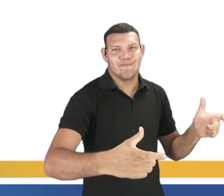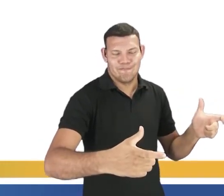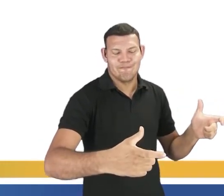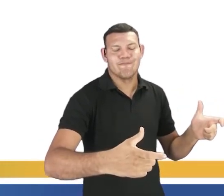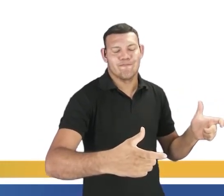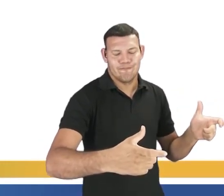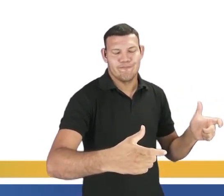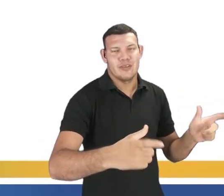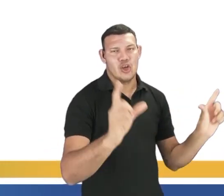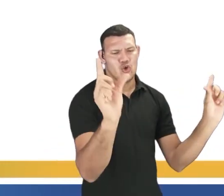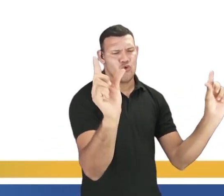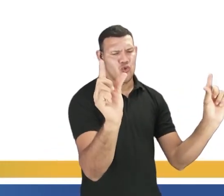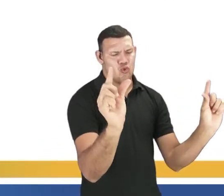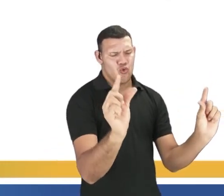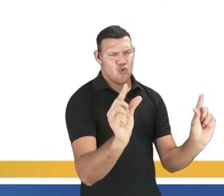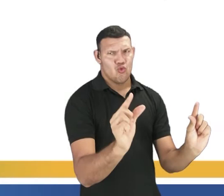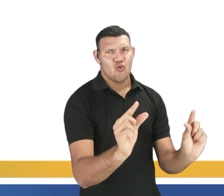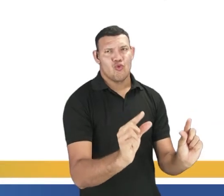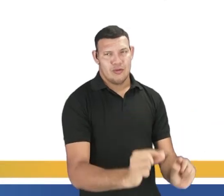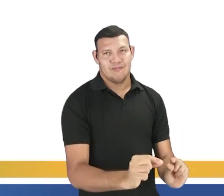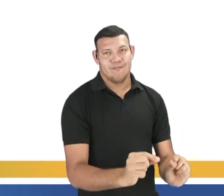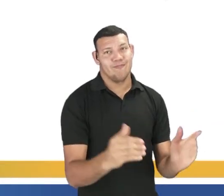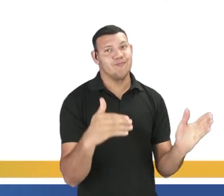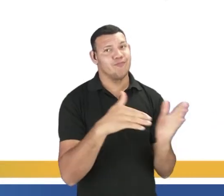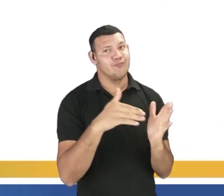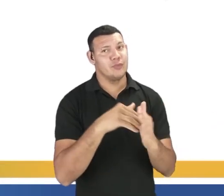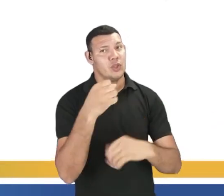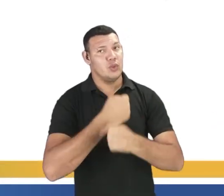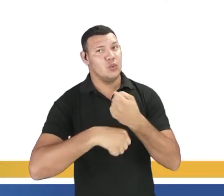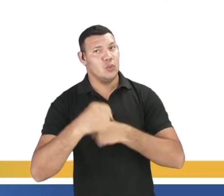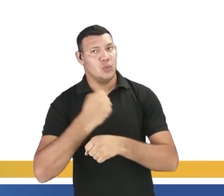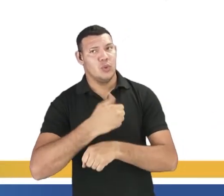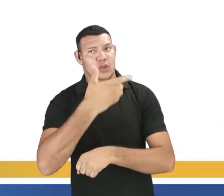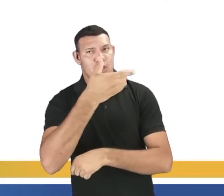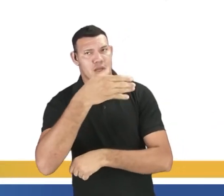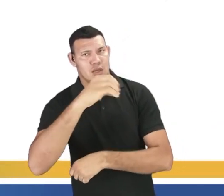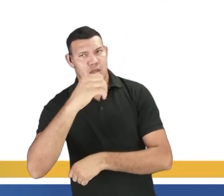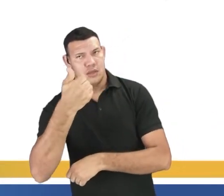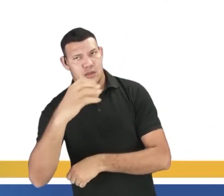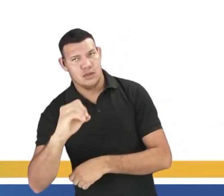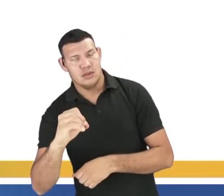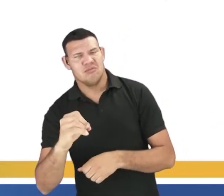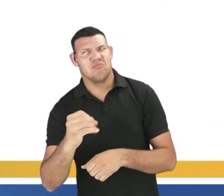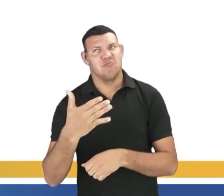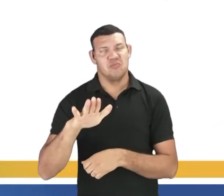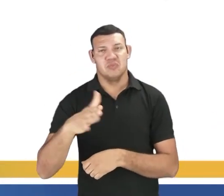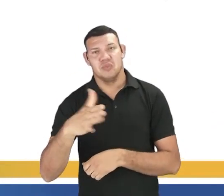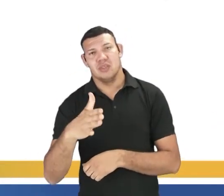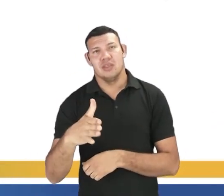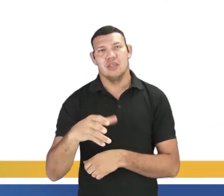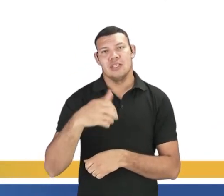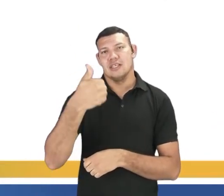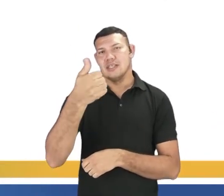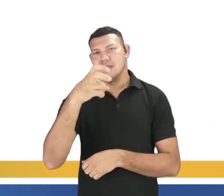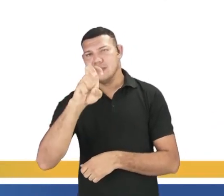queda significante até 2000 até hoje 2010. Hoje, 2010, né, representa aí cerca de